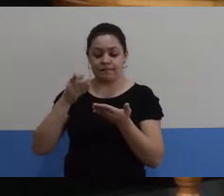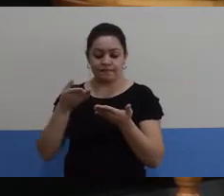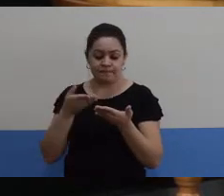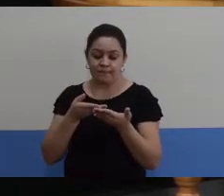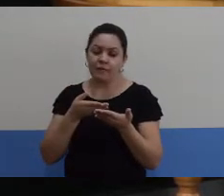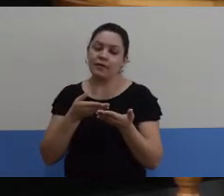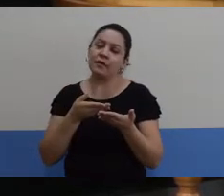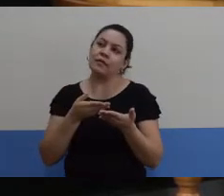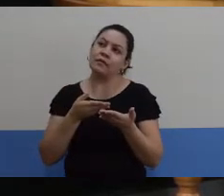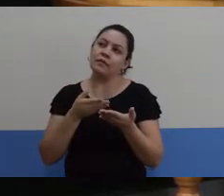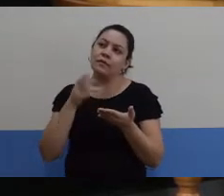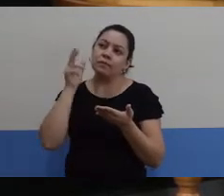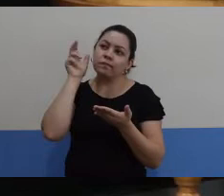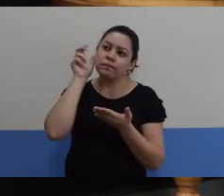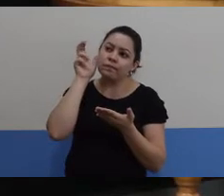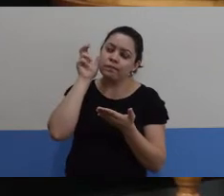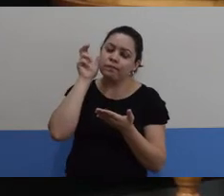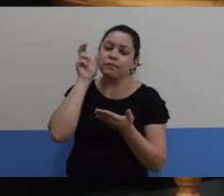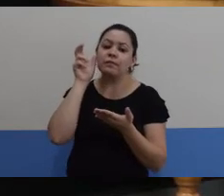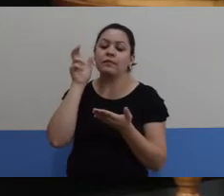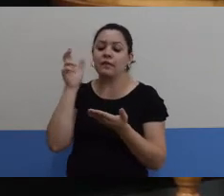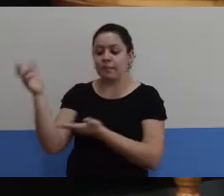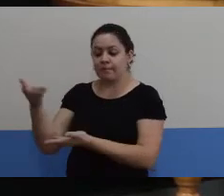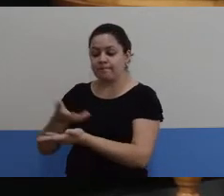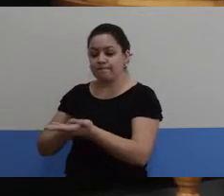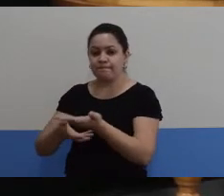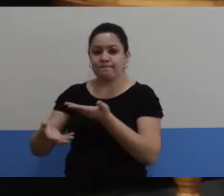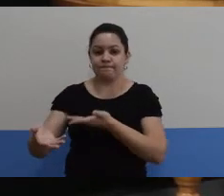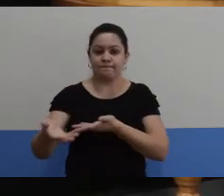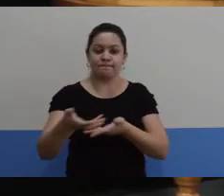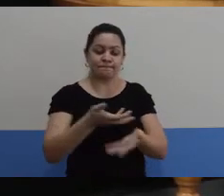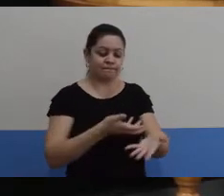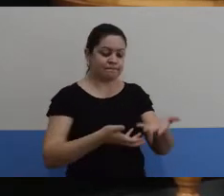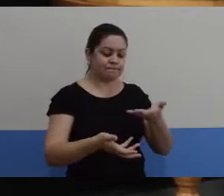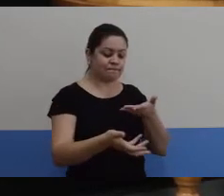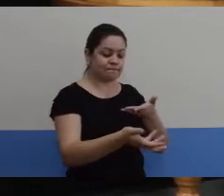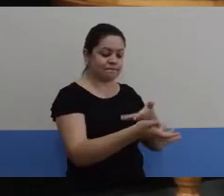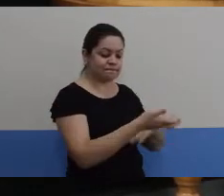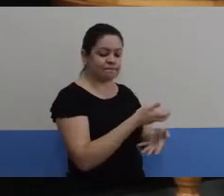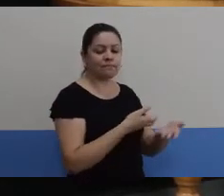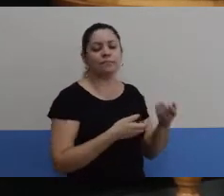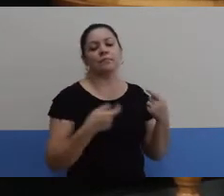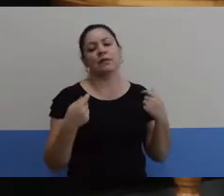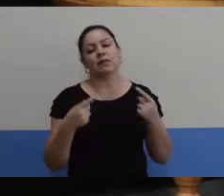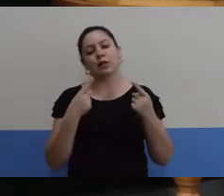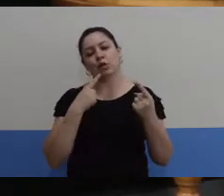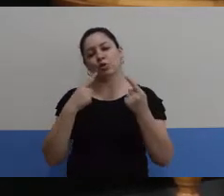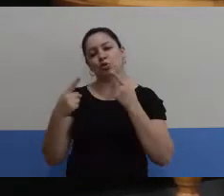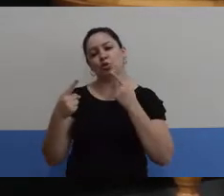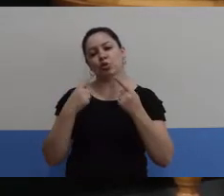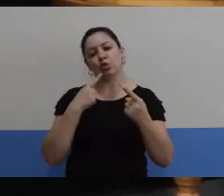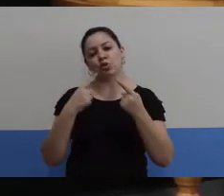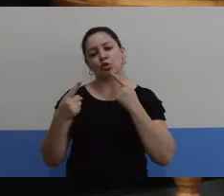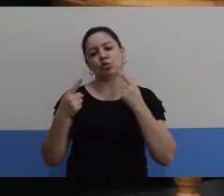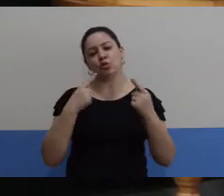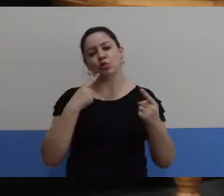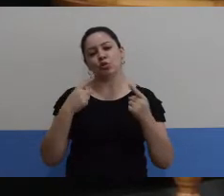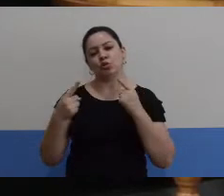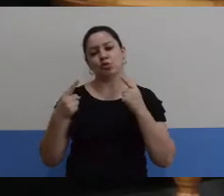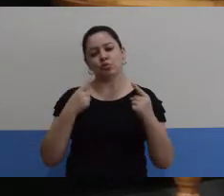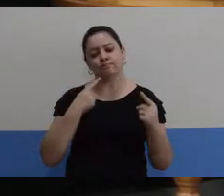vamos ouvir uns aos outros, né? Nós temos que dialogar, um ouvindo o